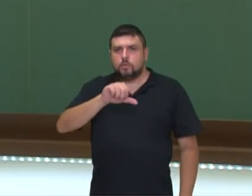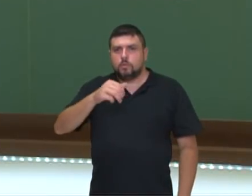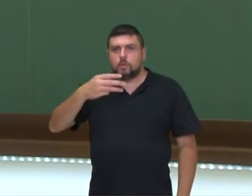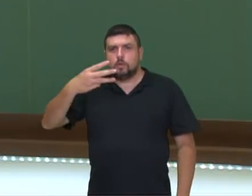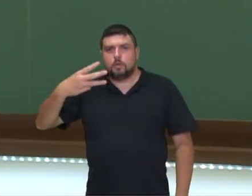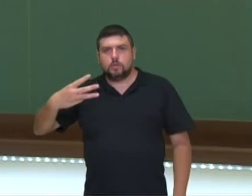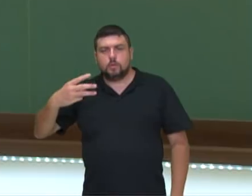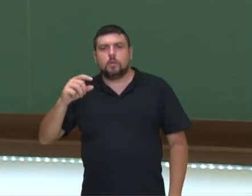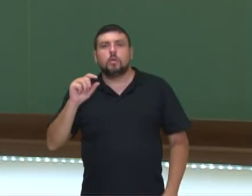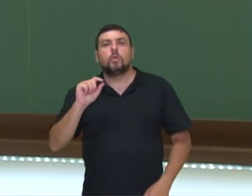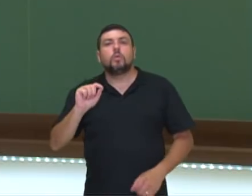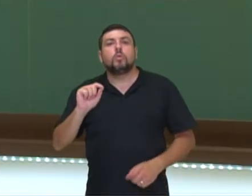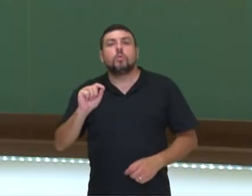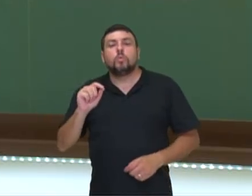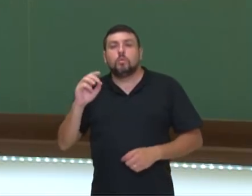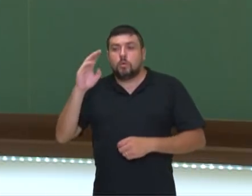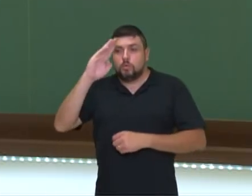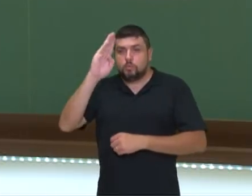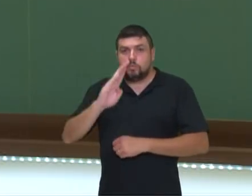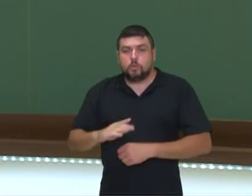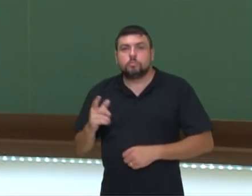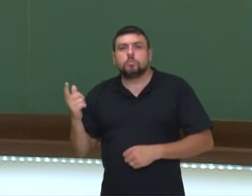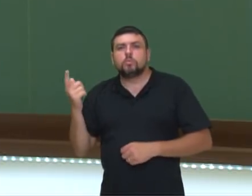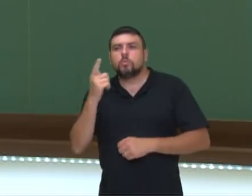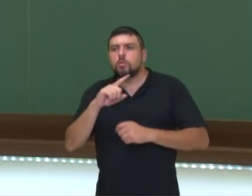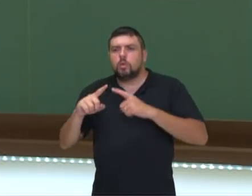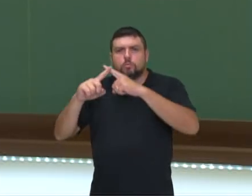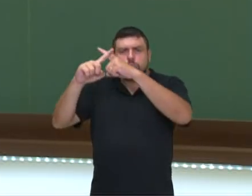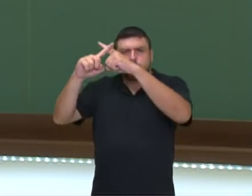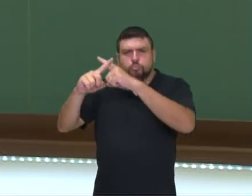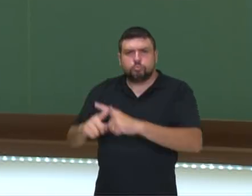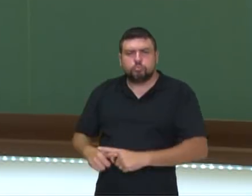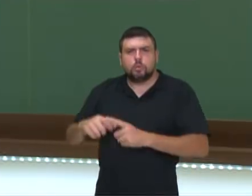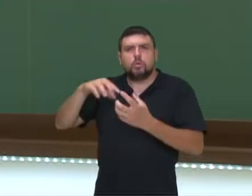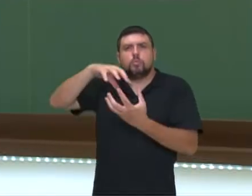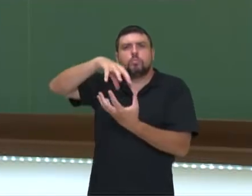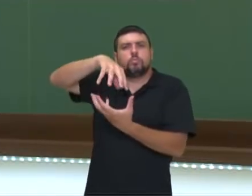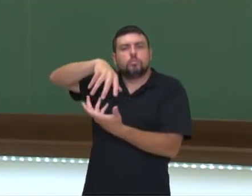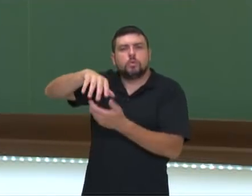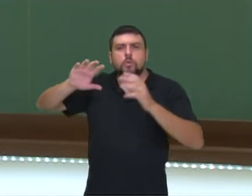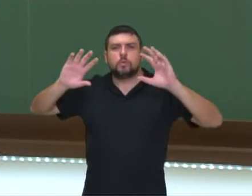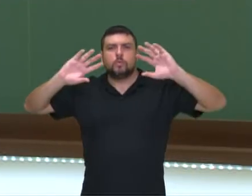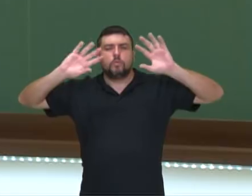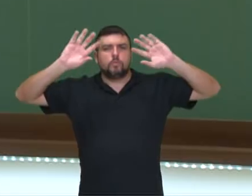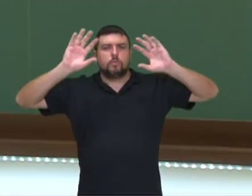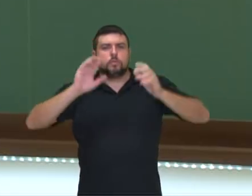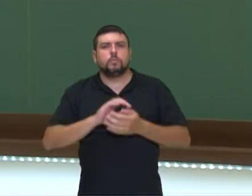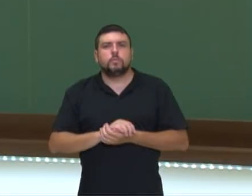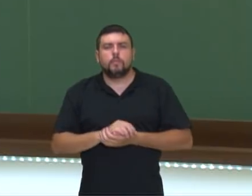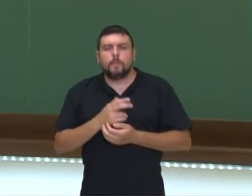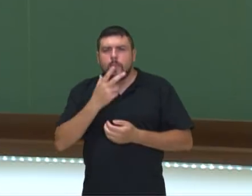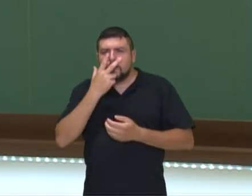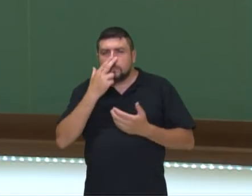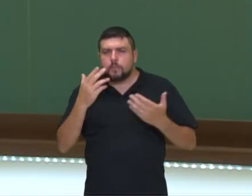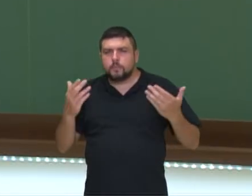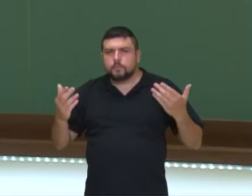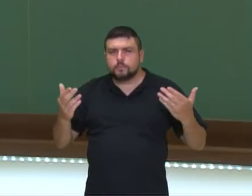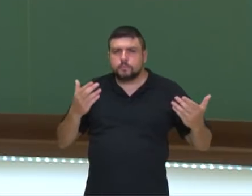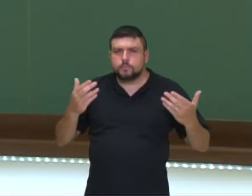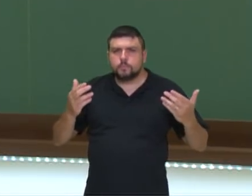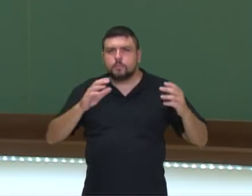primeira vez a Liga Mundial de Voleibol, que é uma das competições mais importantes do vôlei, é como se fosse a Copa do Mundo do